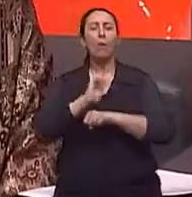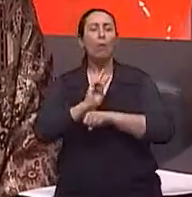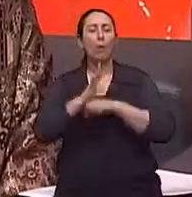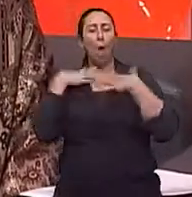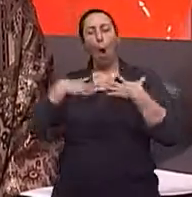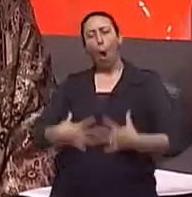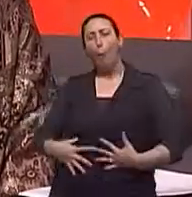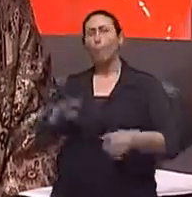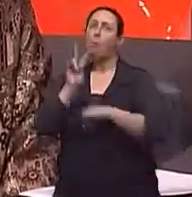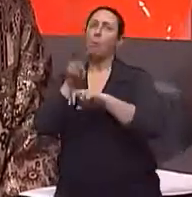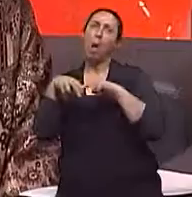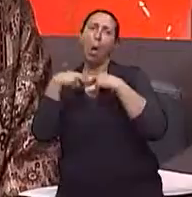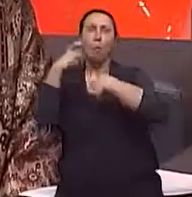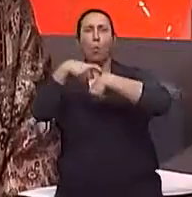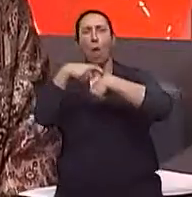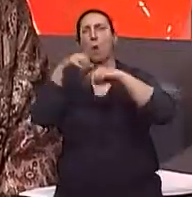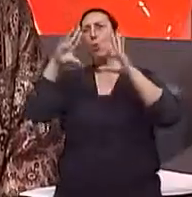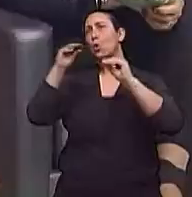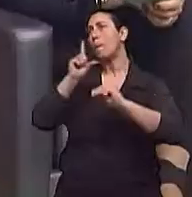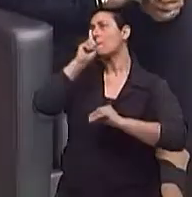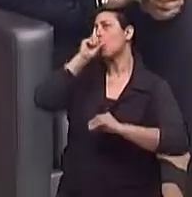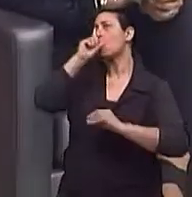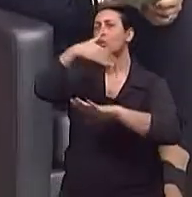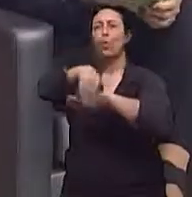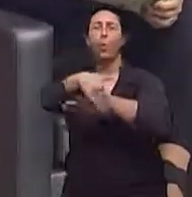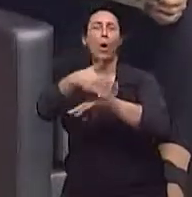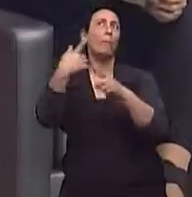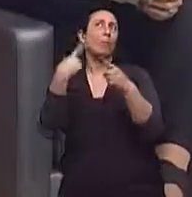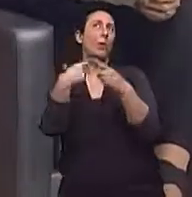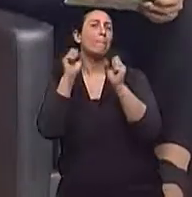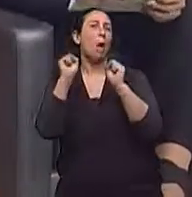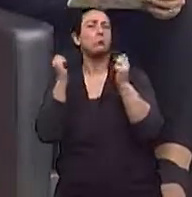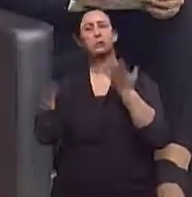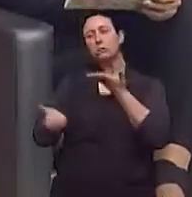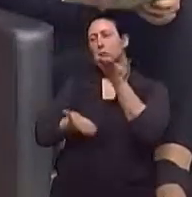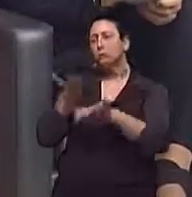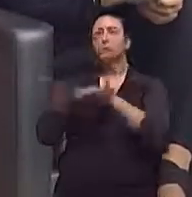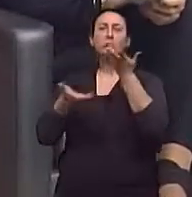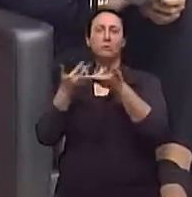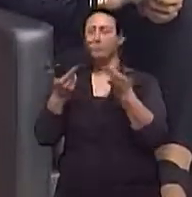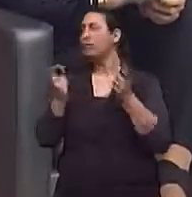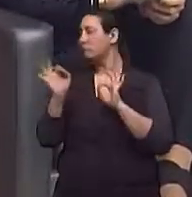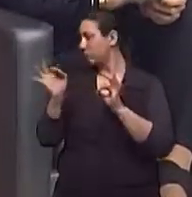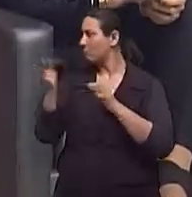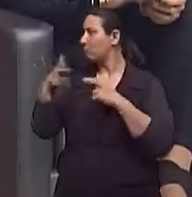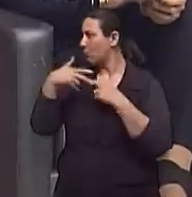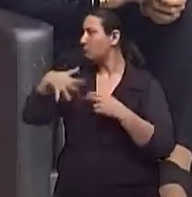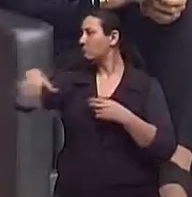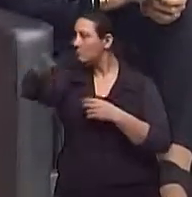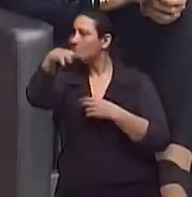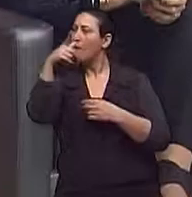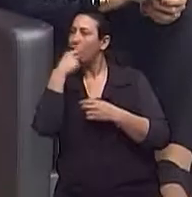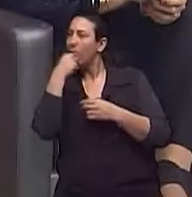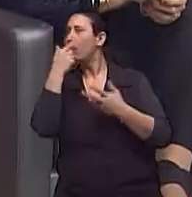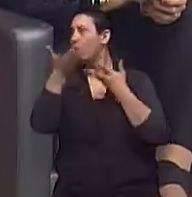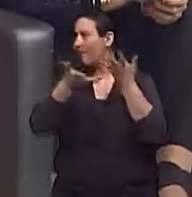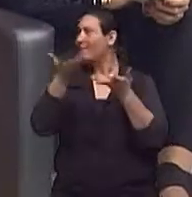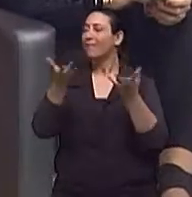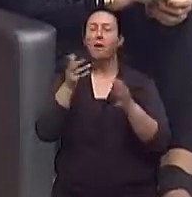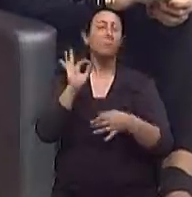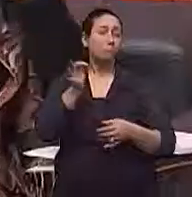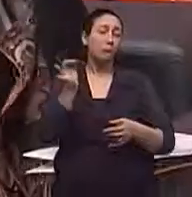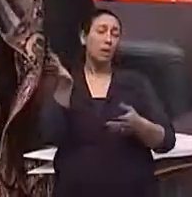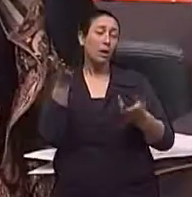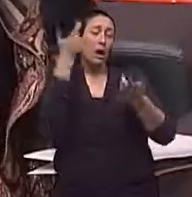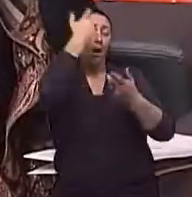depois de um determinado horário porque uma determinada roupa que parece que aí está sujando a tela determinada roupa exatamente então a gente